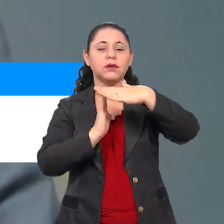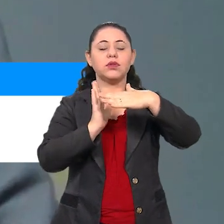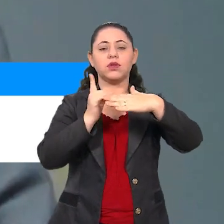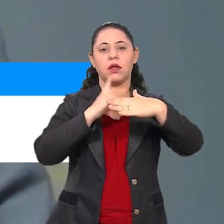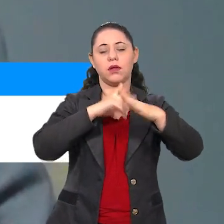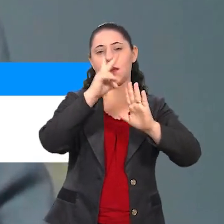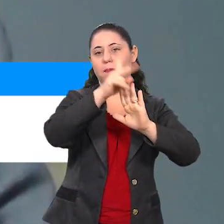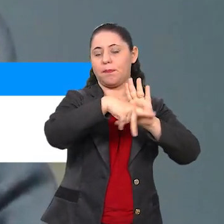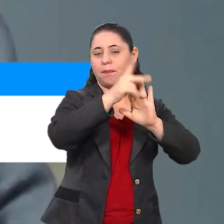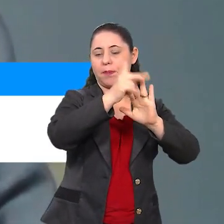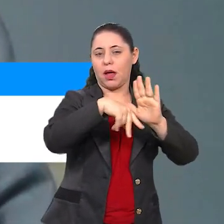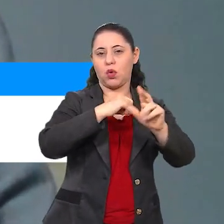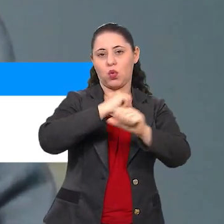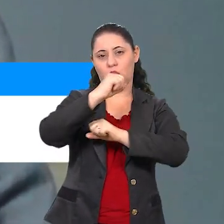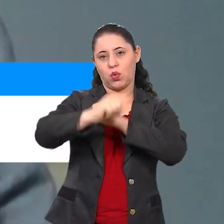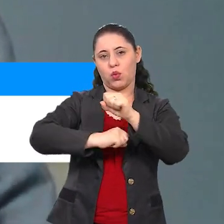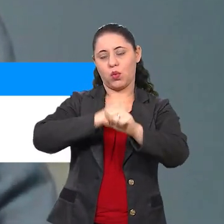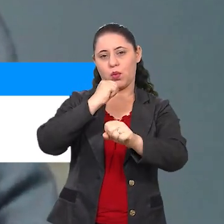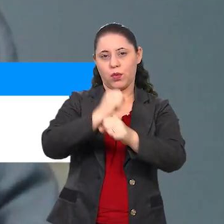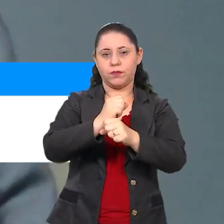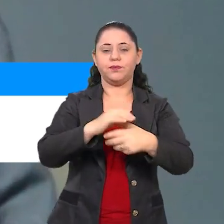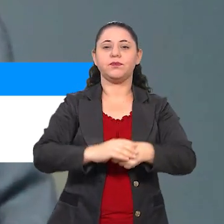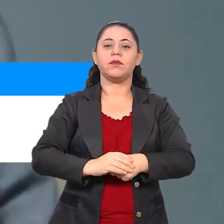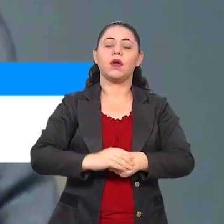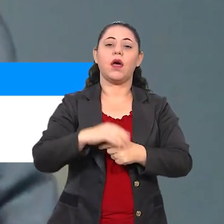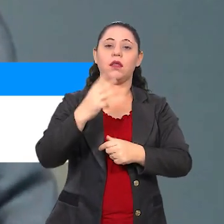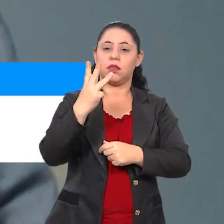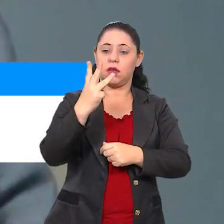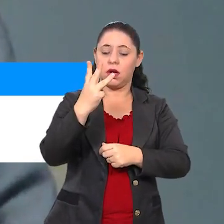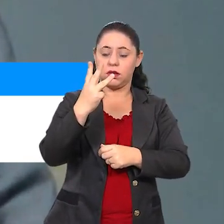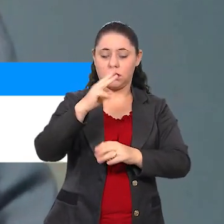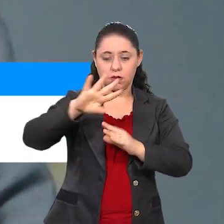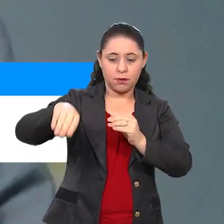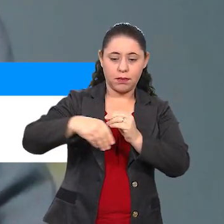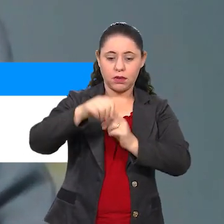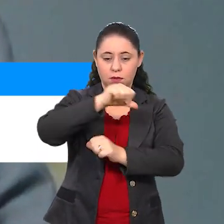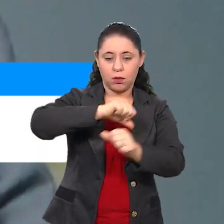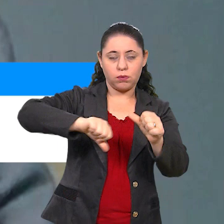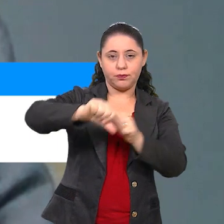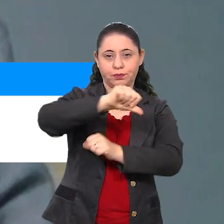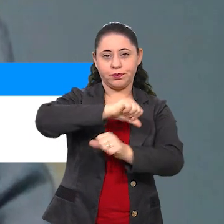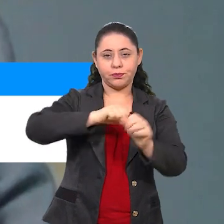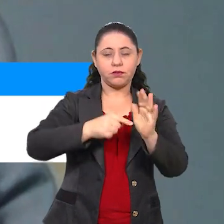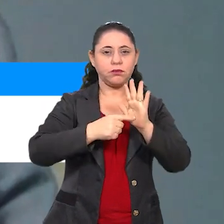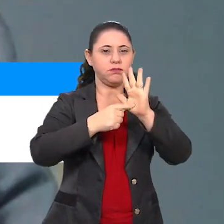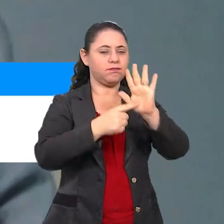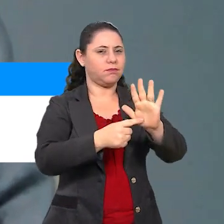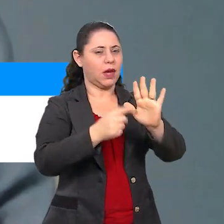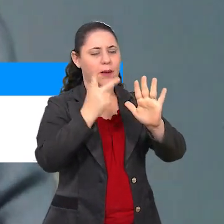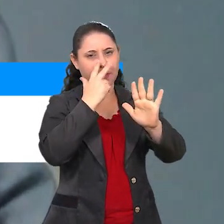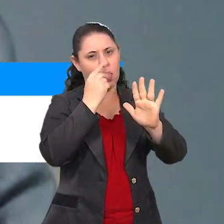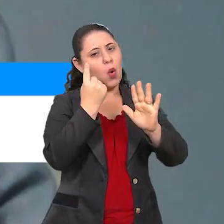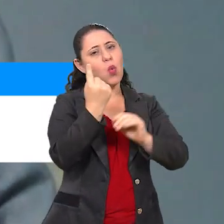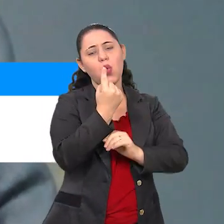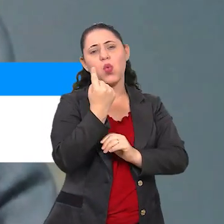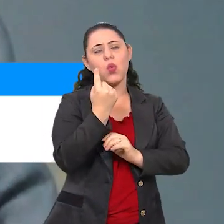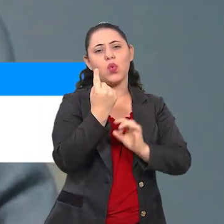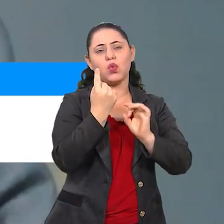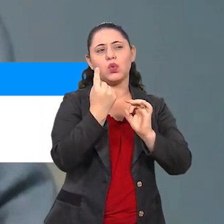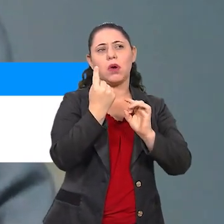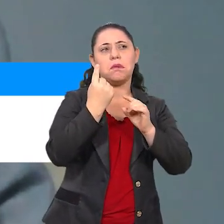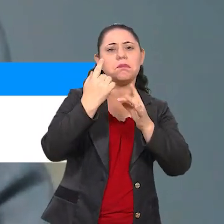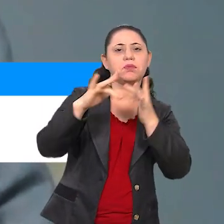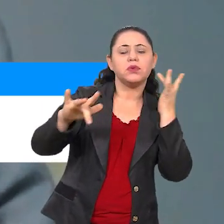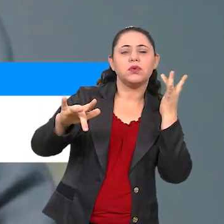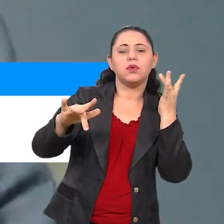metas existentes do plano plurianual. Das 3 emendas modificativas apresentadas, infere-se que a única que